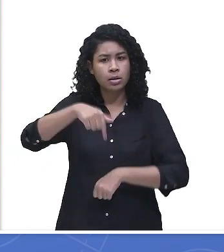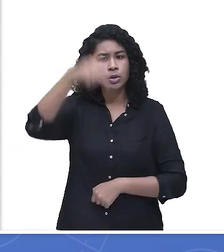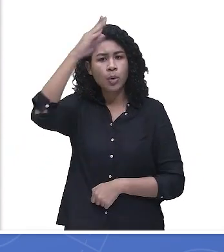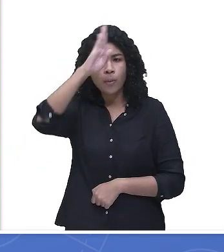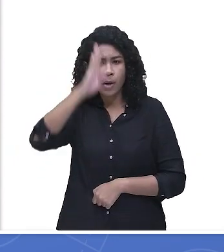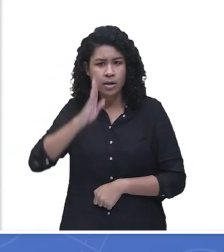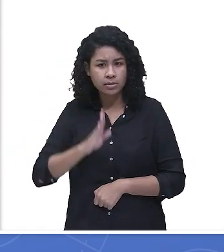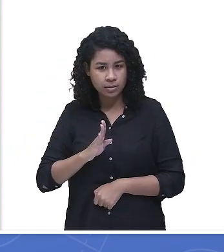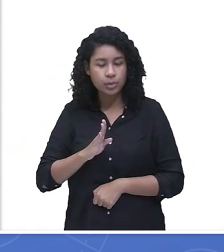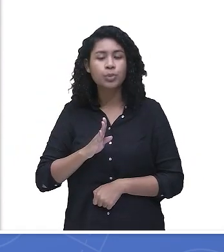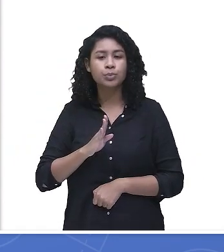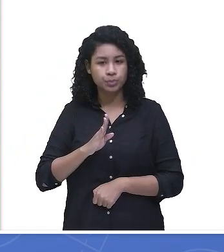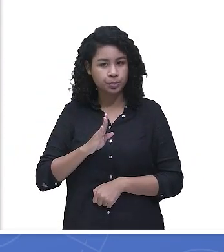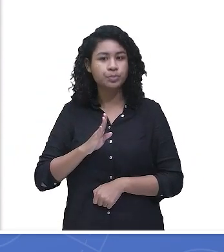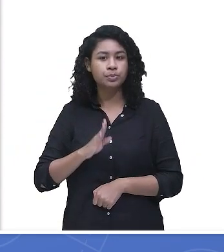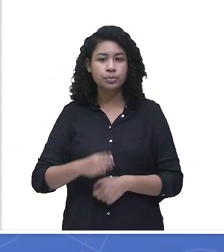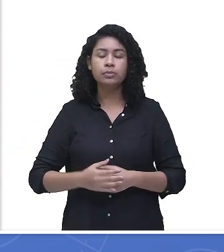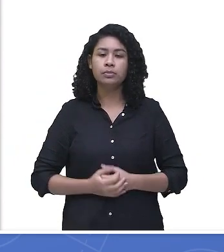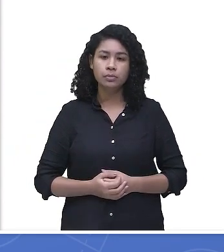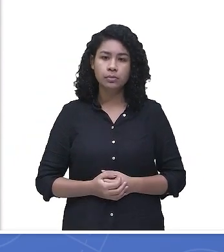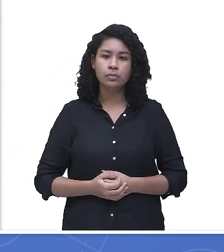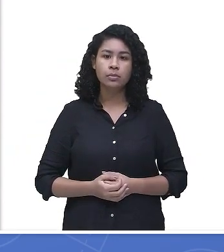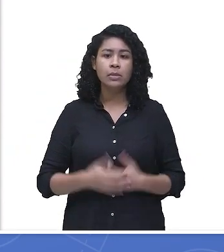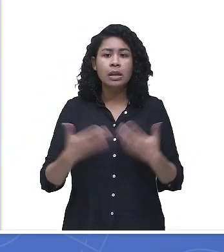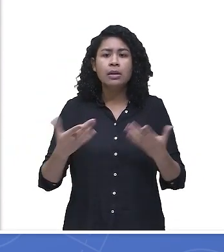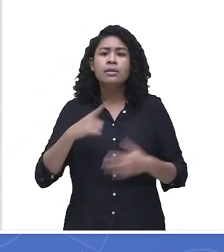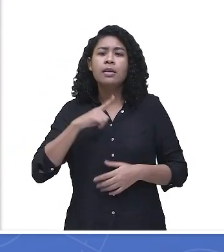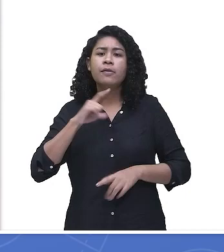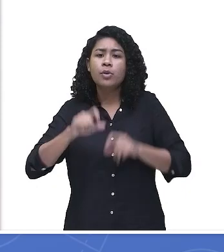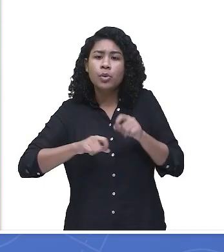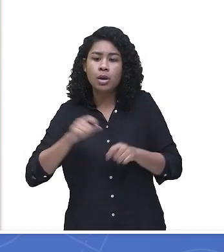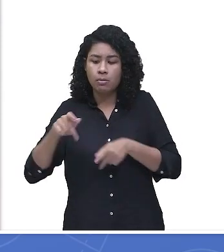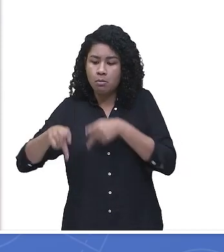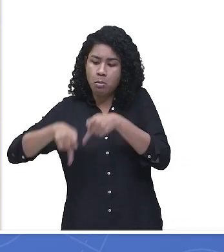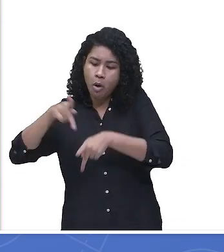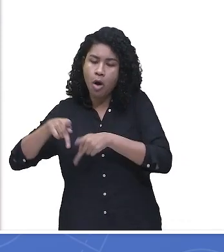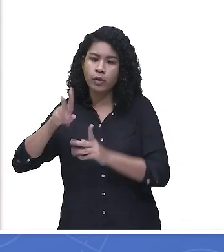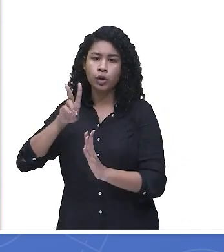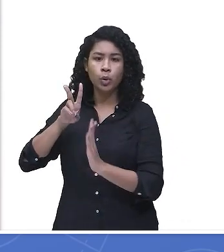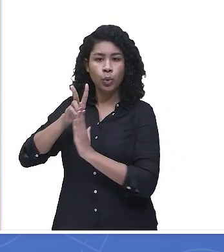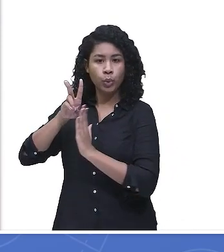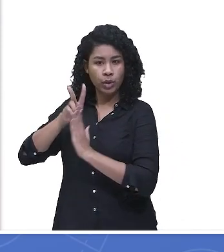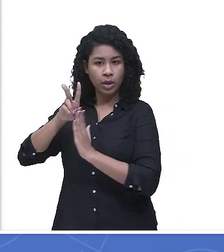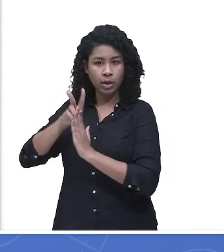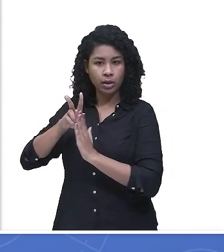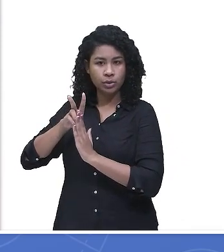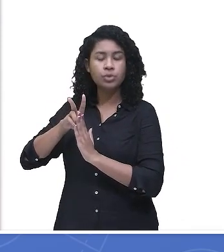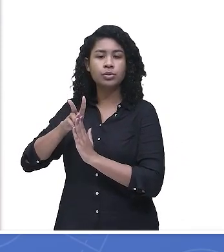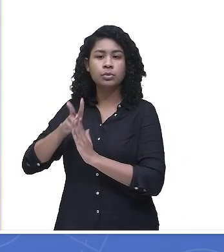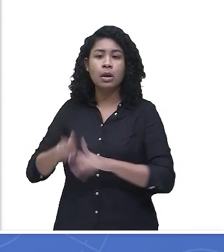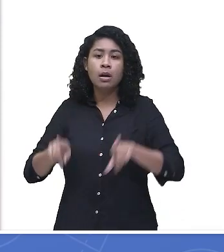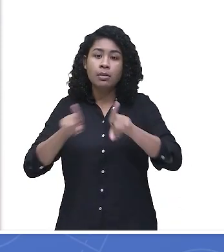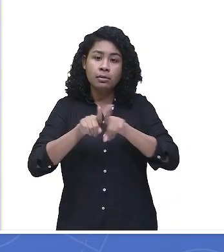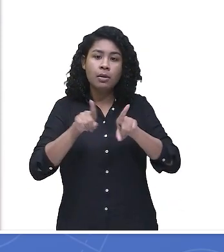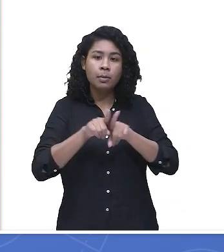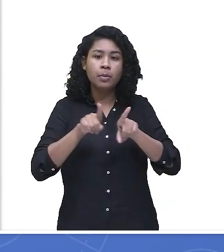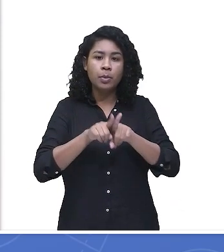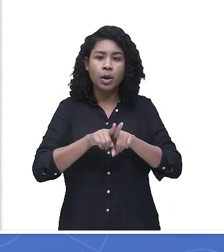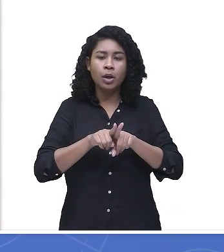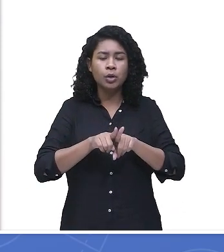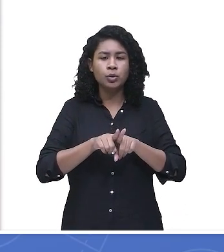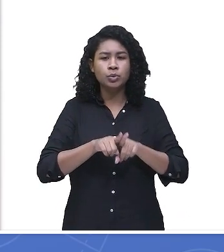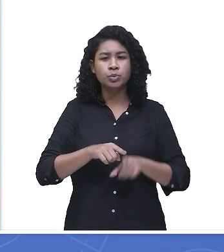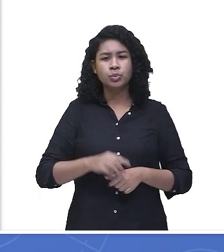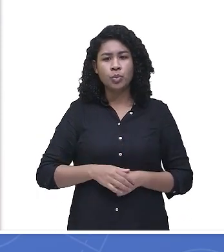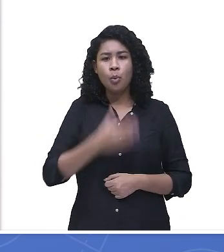foi colônia, certo? E nós vamos ter o encontro de povos, como o índio, na figura de Iracema, e o nosso herói Martim. Então,